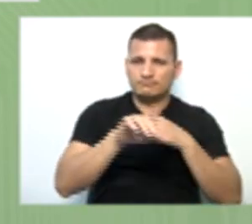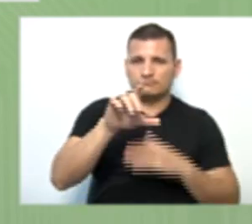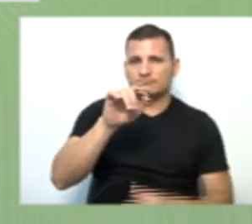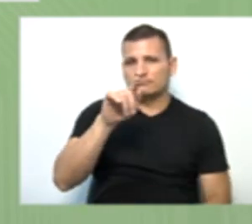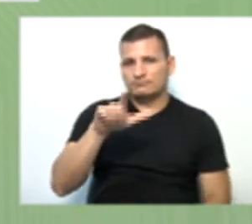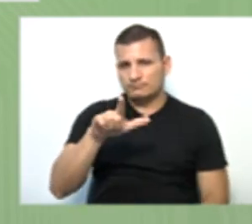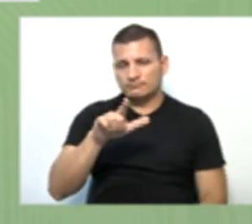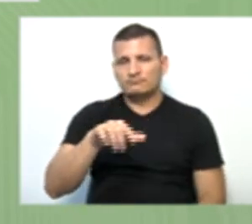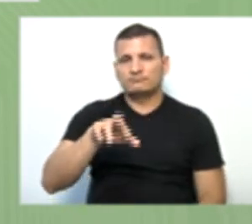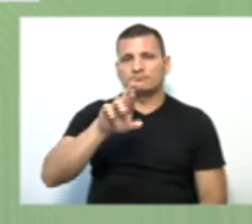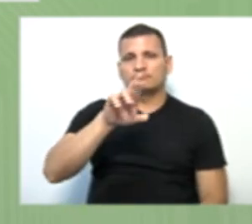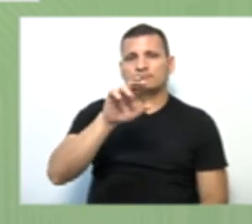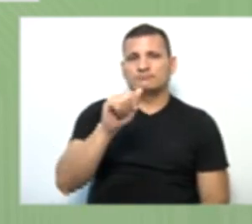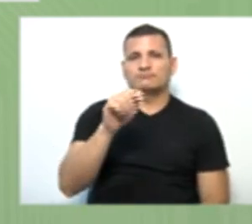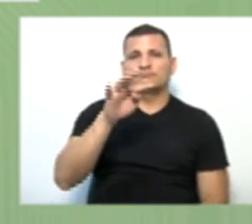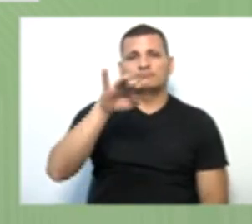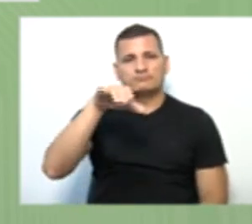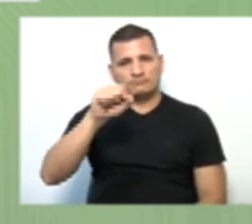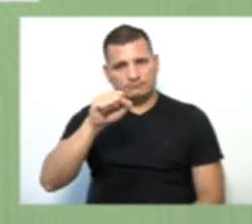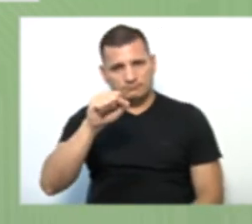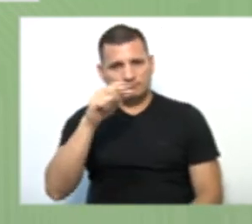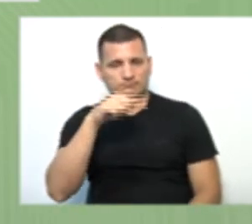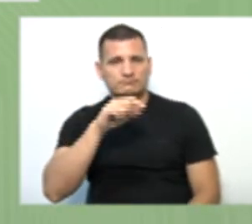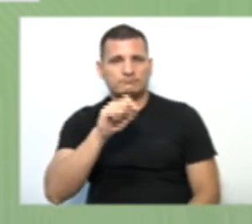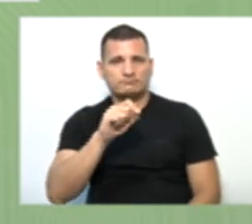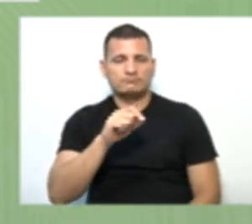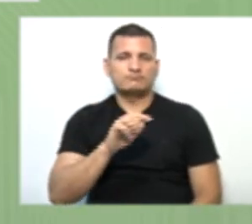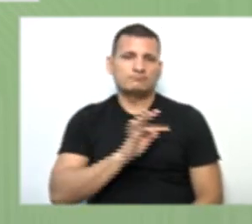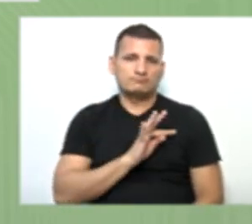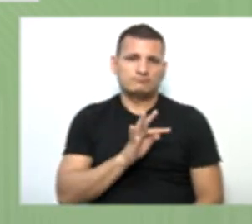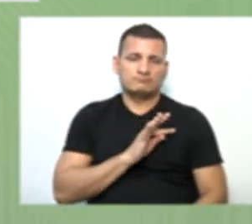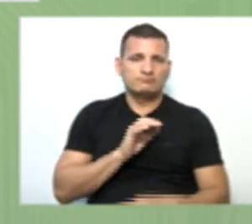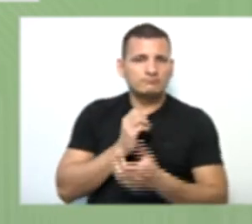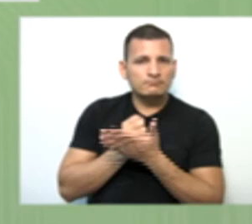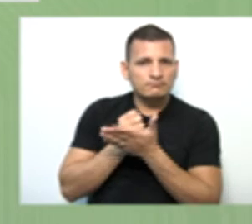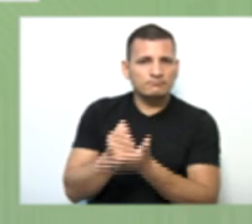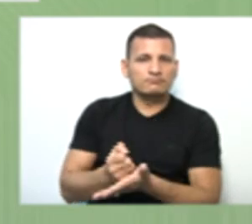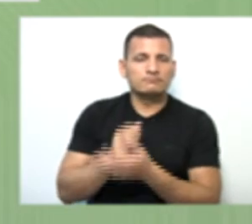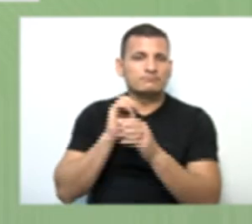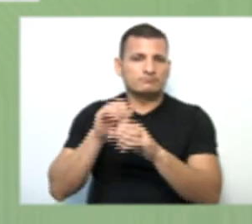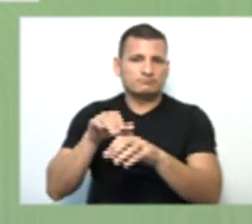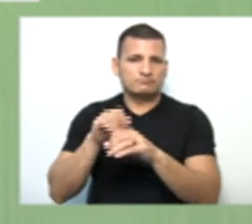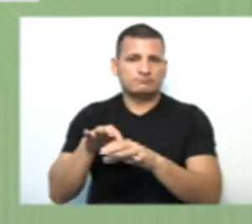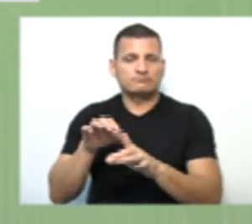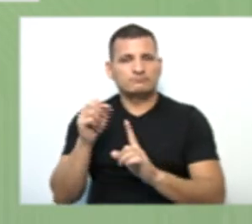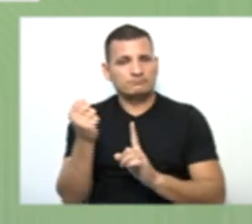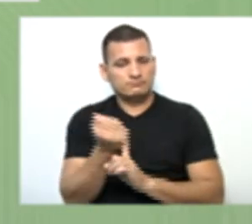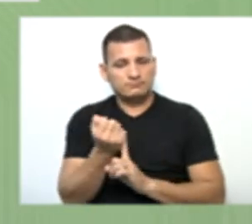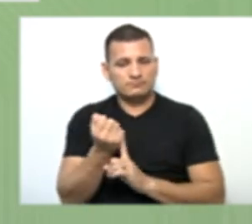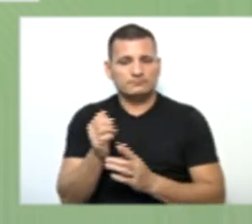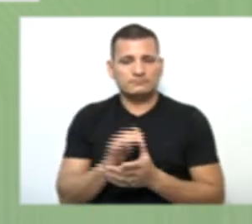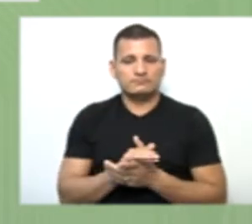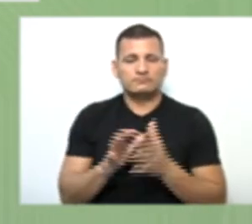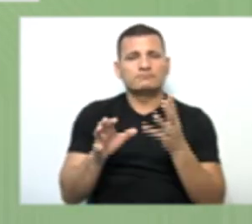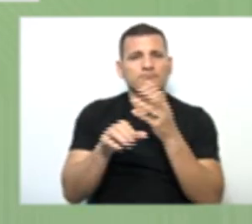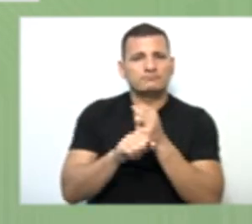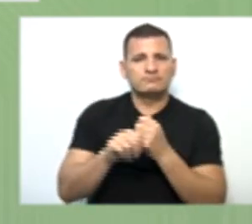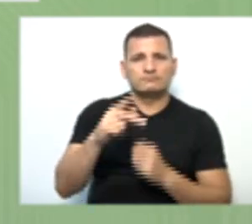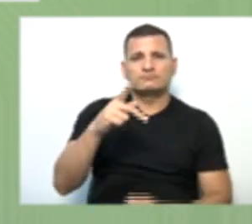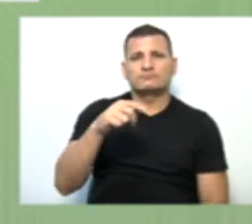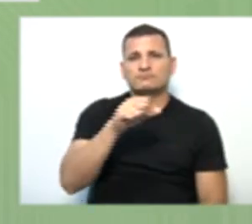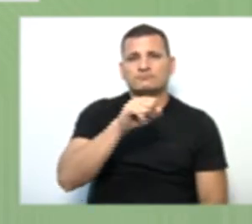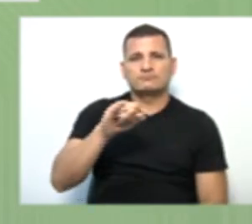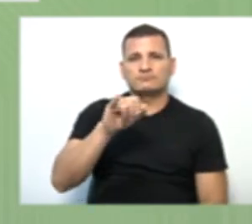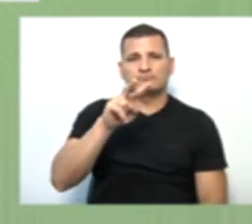que é a Reserva de Assistência Técnica Educacional e Social, o total do passivo mais o